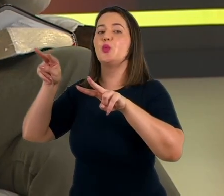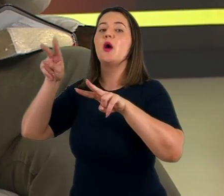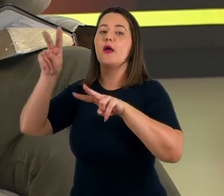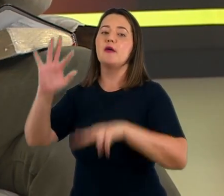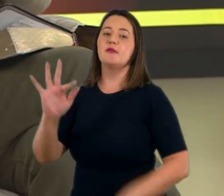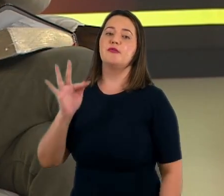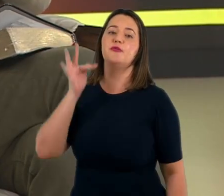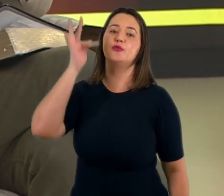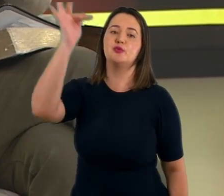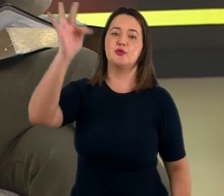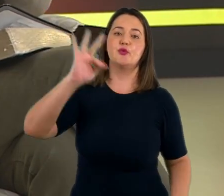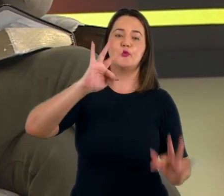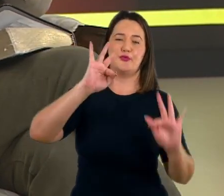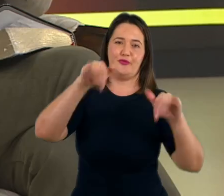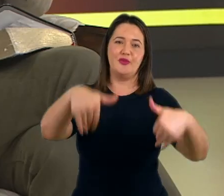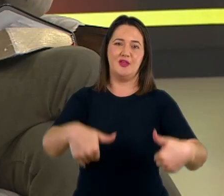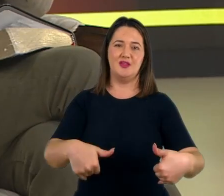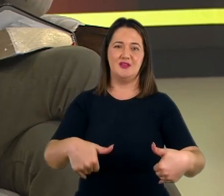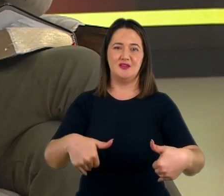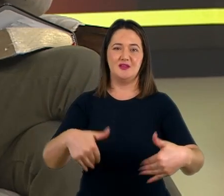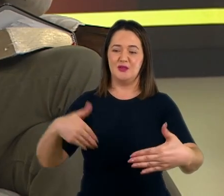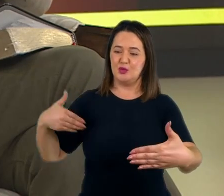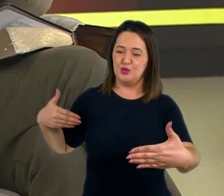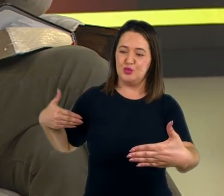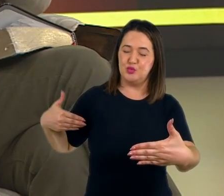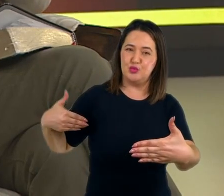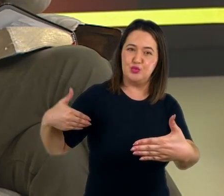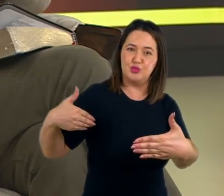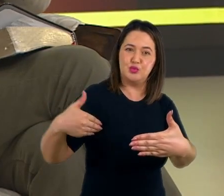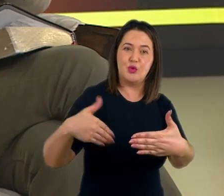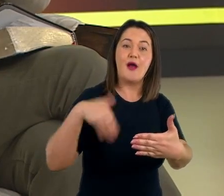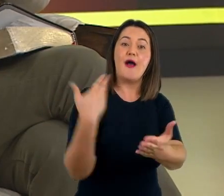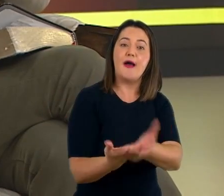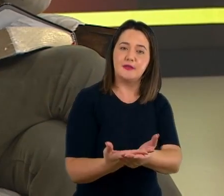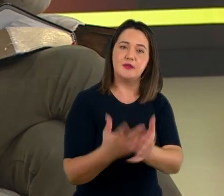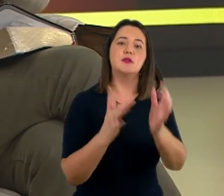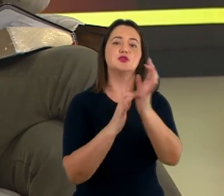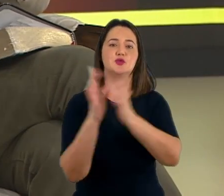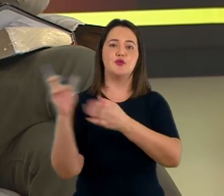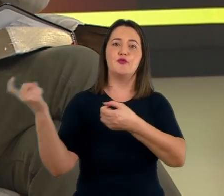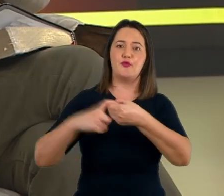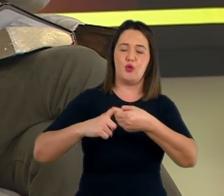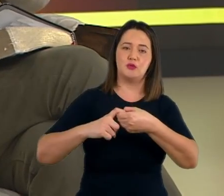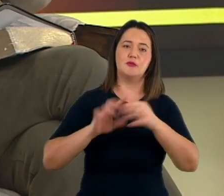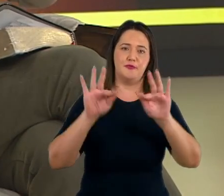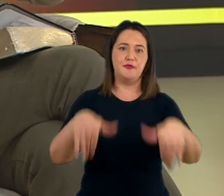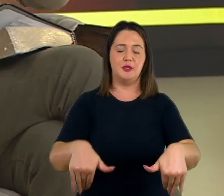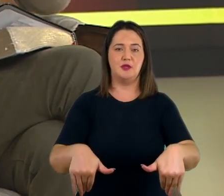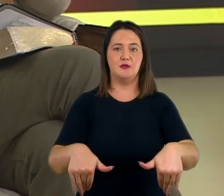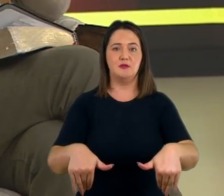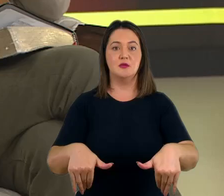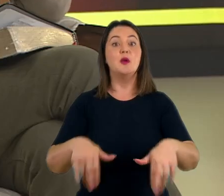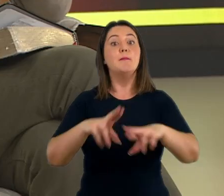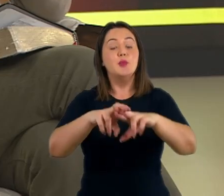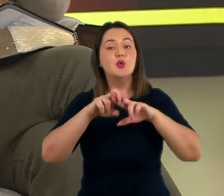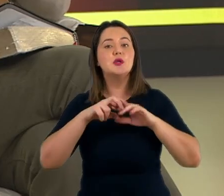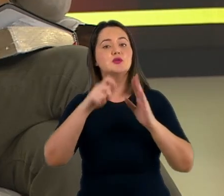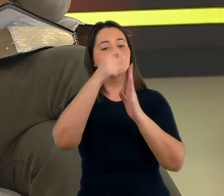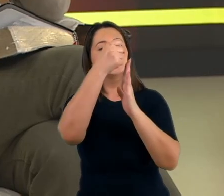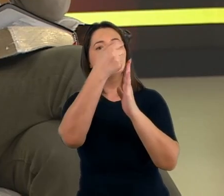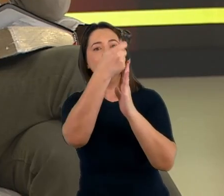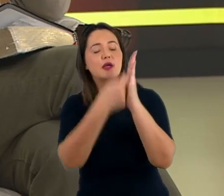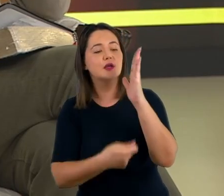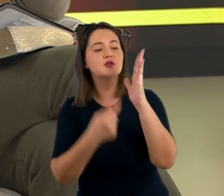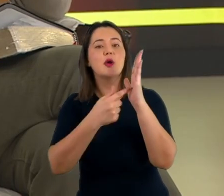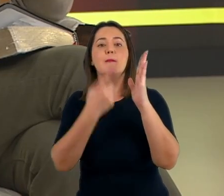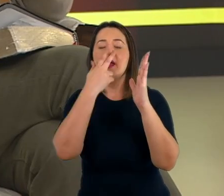referia ao tempo do fim, ou seja, ela se estenderia até ao tempo do fim. Uma ênfase que é repetida